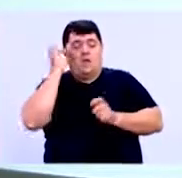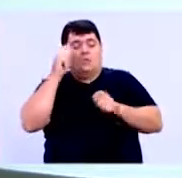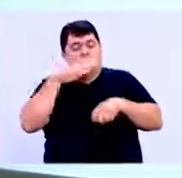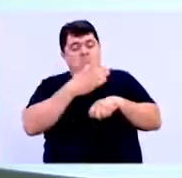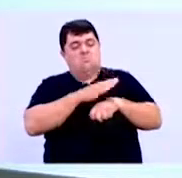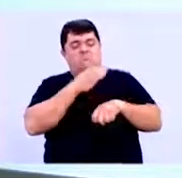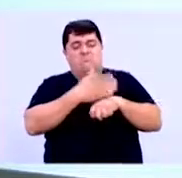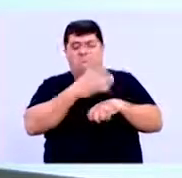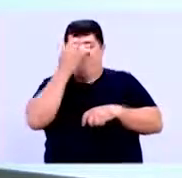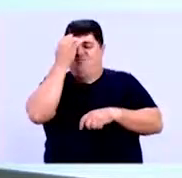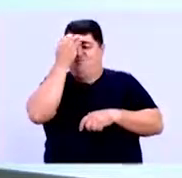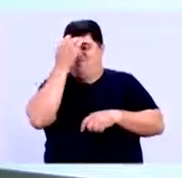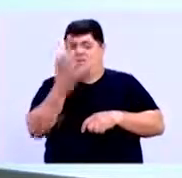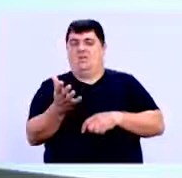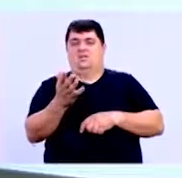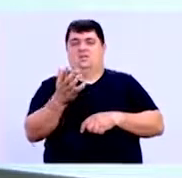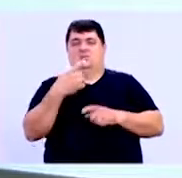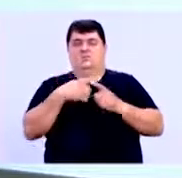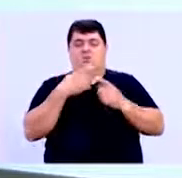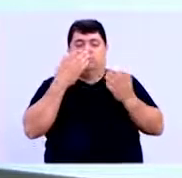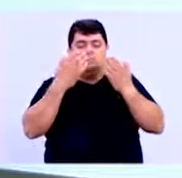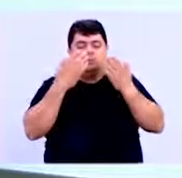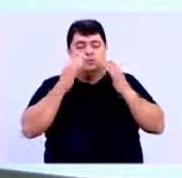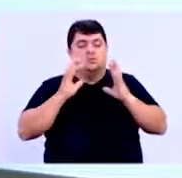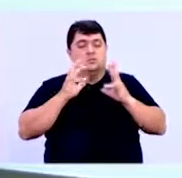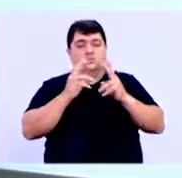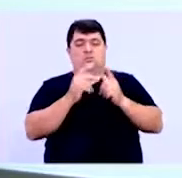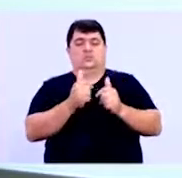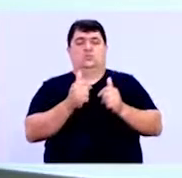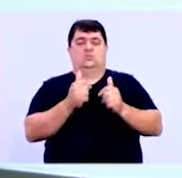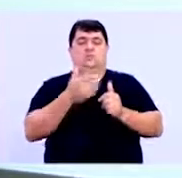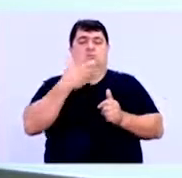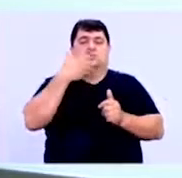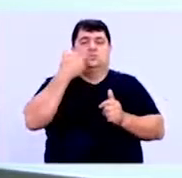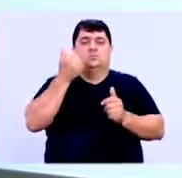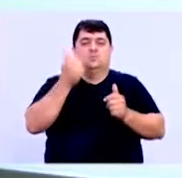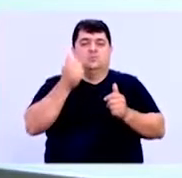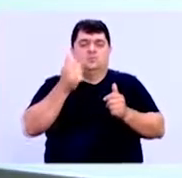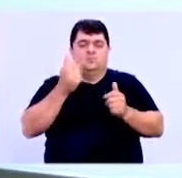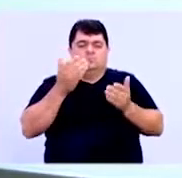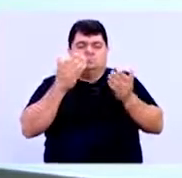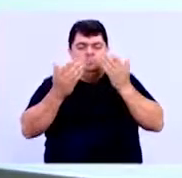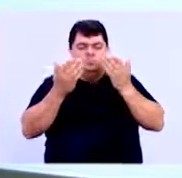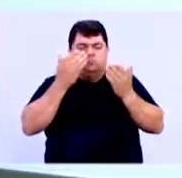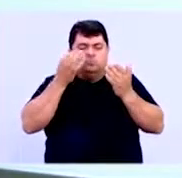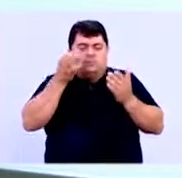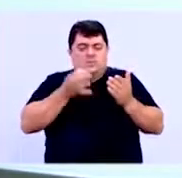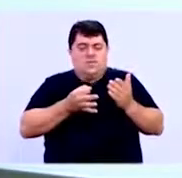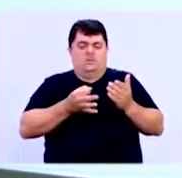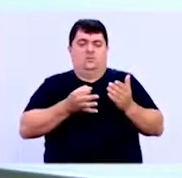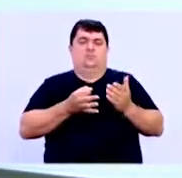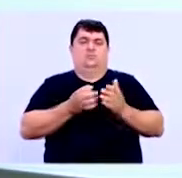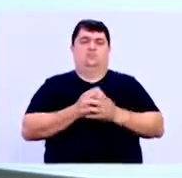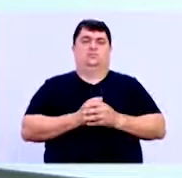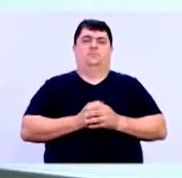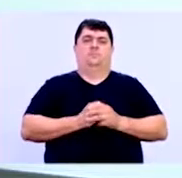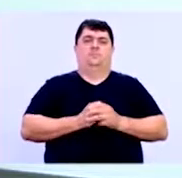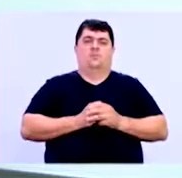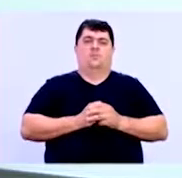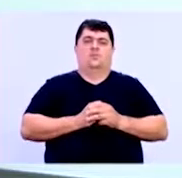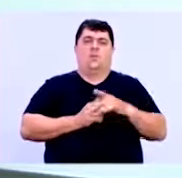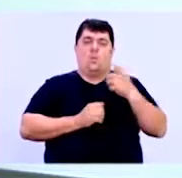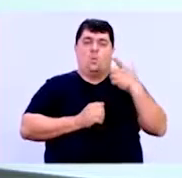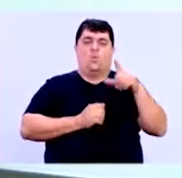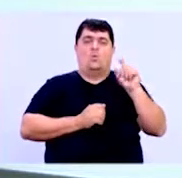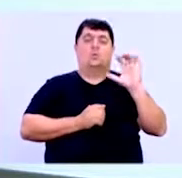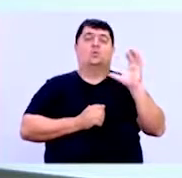decisão, no análise das contas e na melhor perícia do que você vai fazer. Uma outra